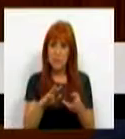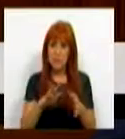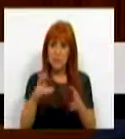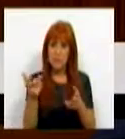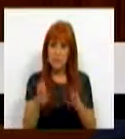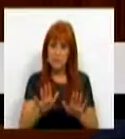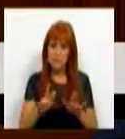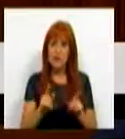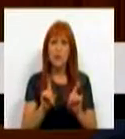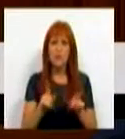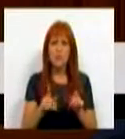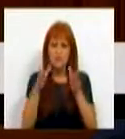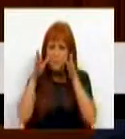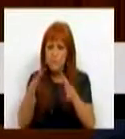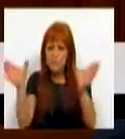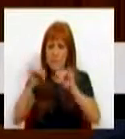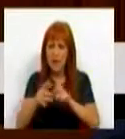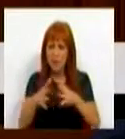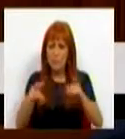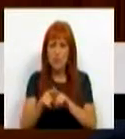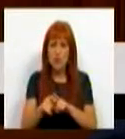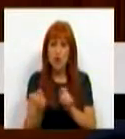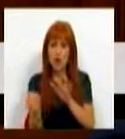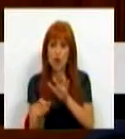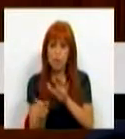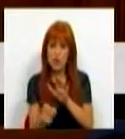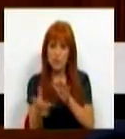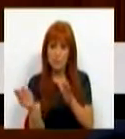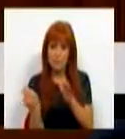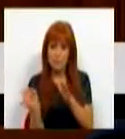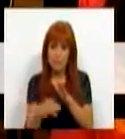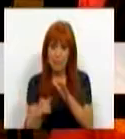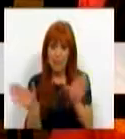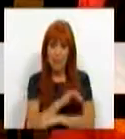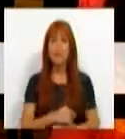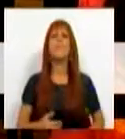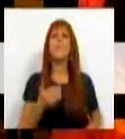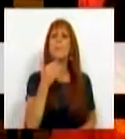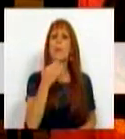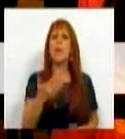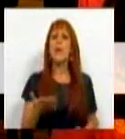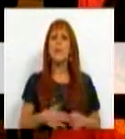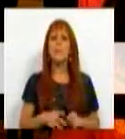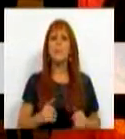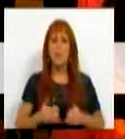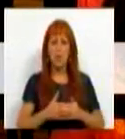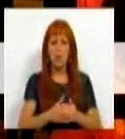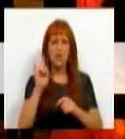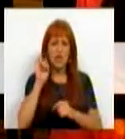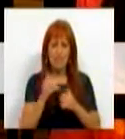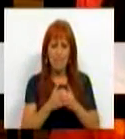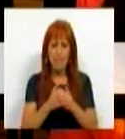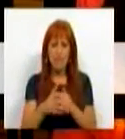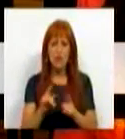e passou a focar-se mais no crescimento dos depósitos. Muito obrigado. Seguindo uma ordem